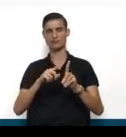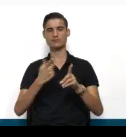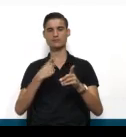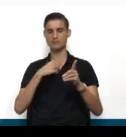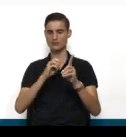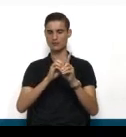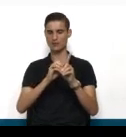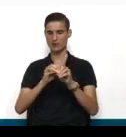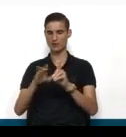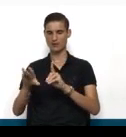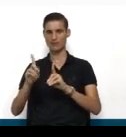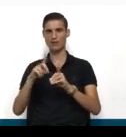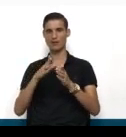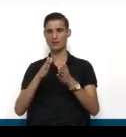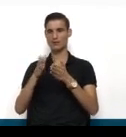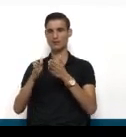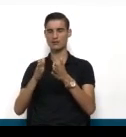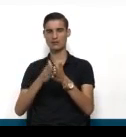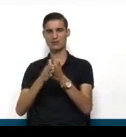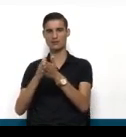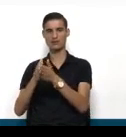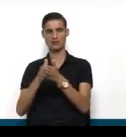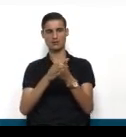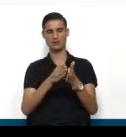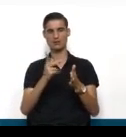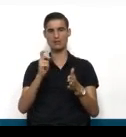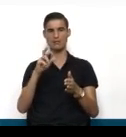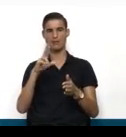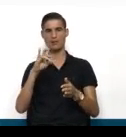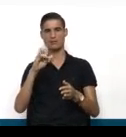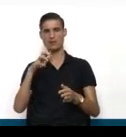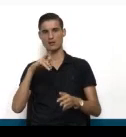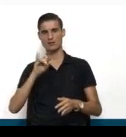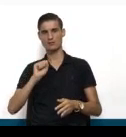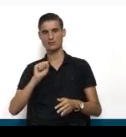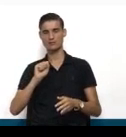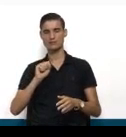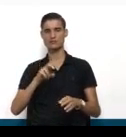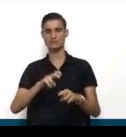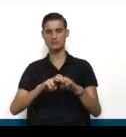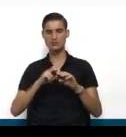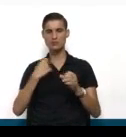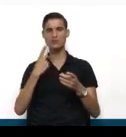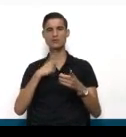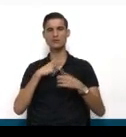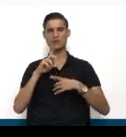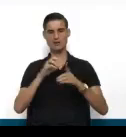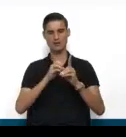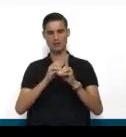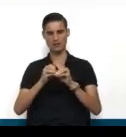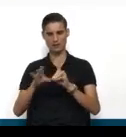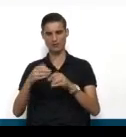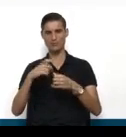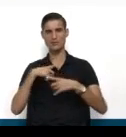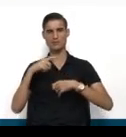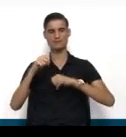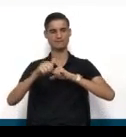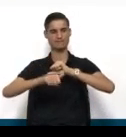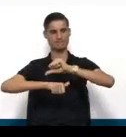derivadas parciais. Por que nós vamos resolver as derivadas parciais? Porque nós vamos ter que fazer a